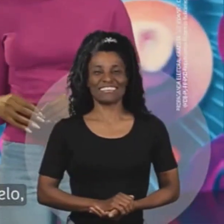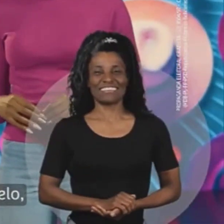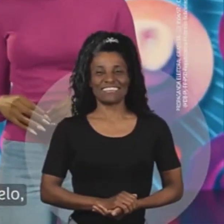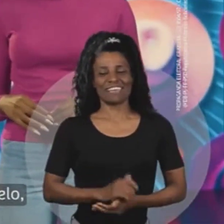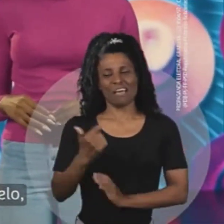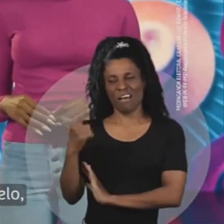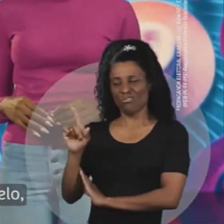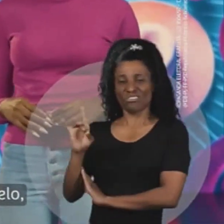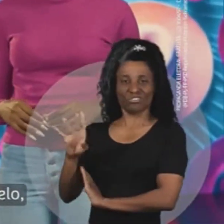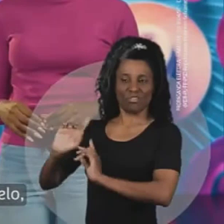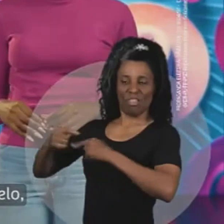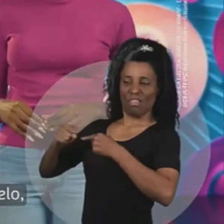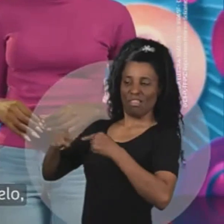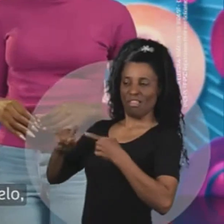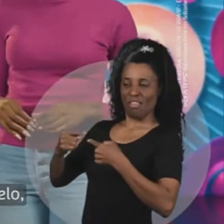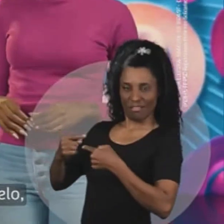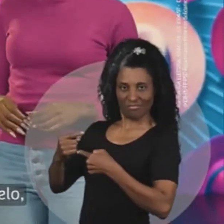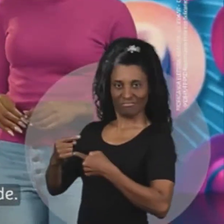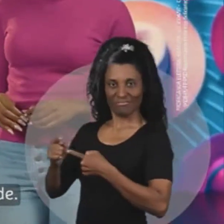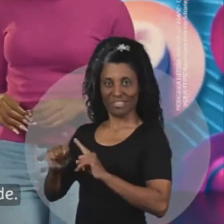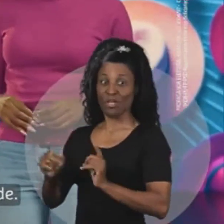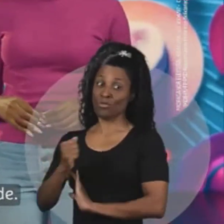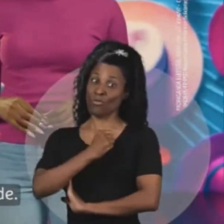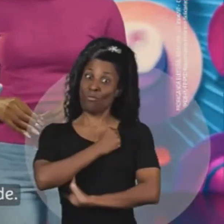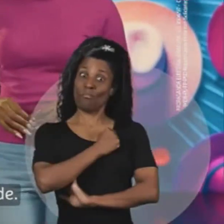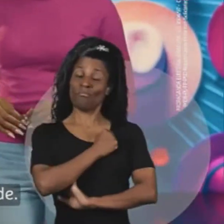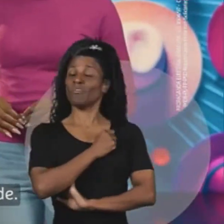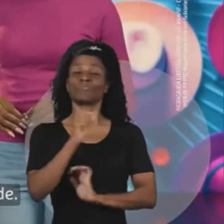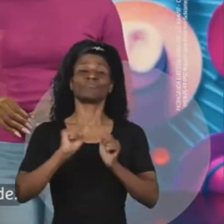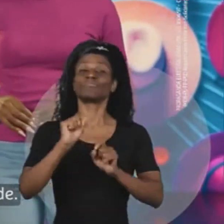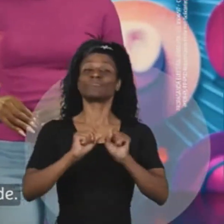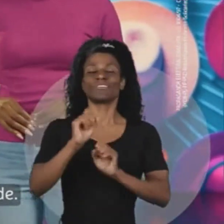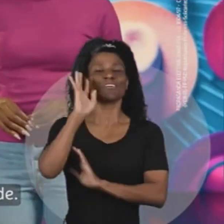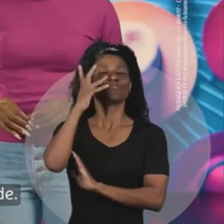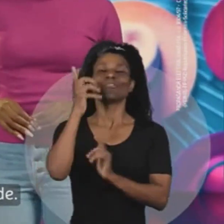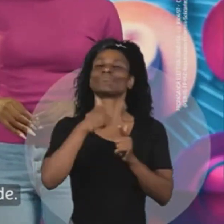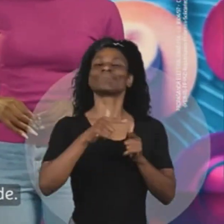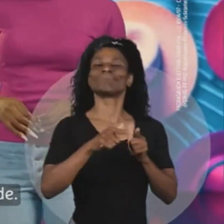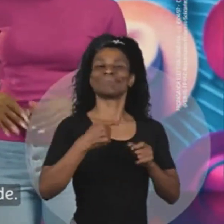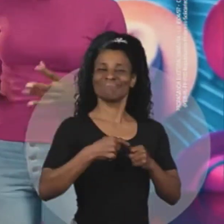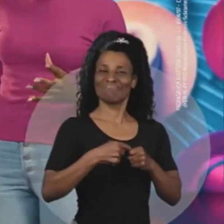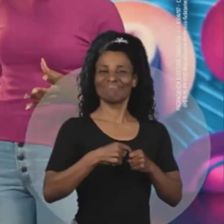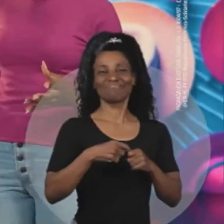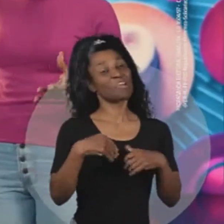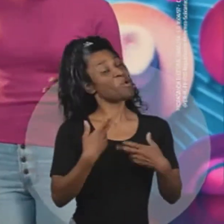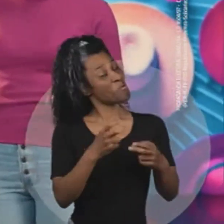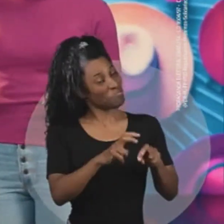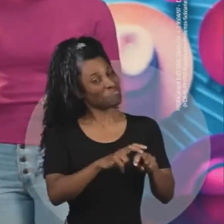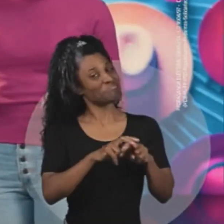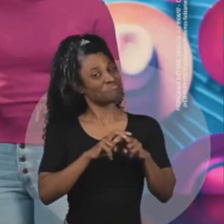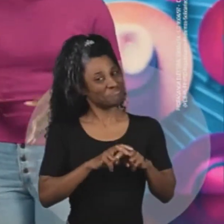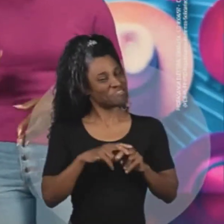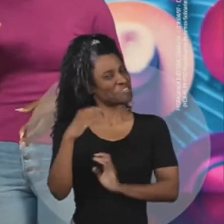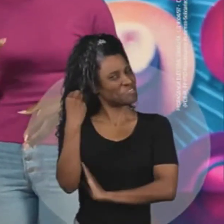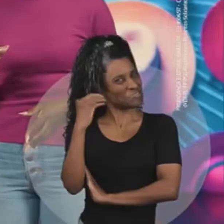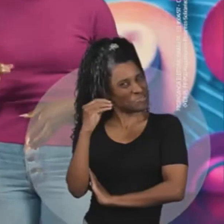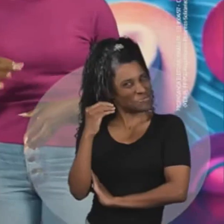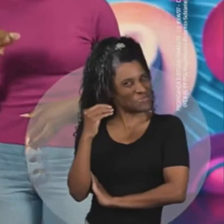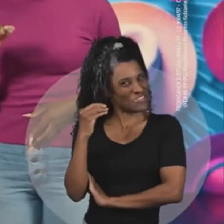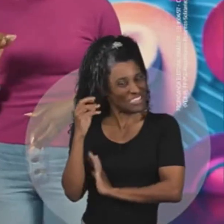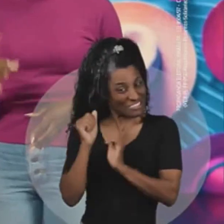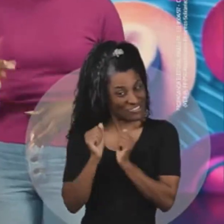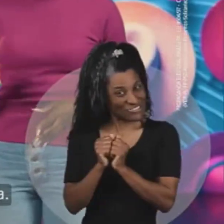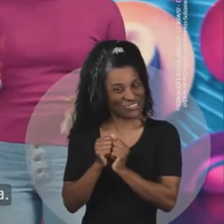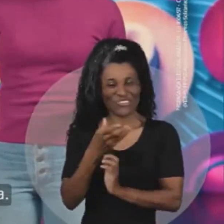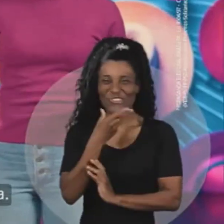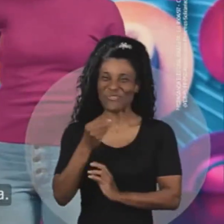Enquanto a adversária só ataca o Melo ataca os problemas da cidade. É por essas e outras que Porto Alegre